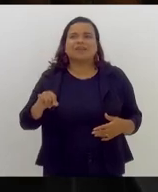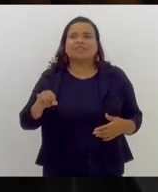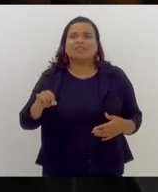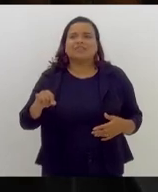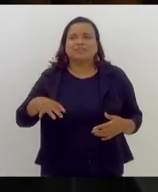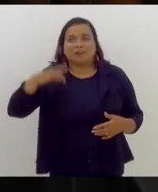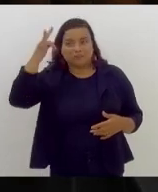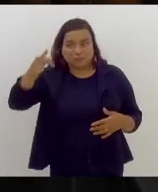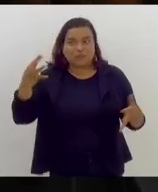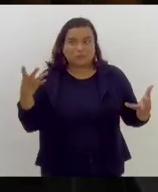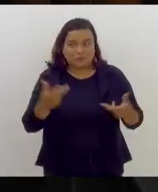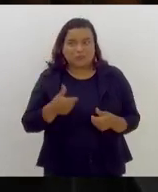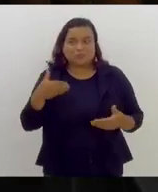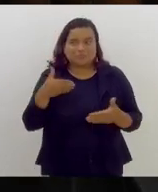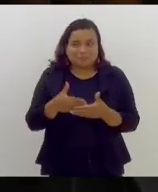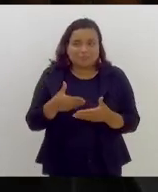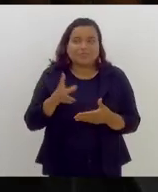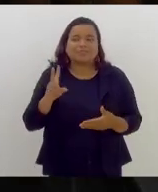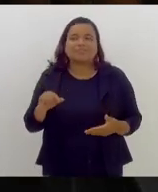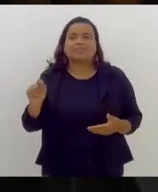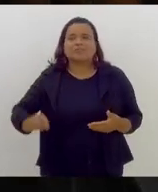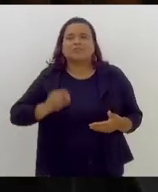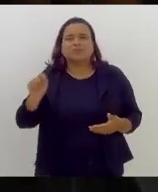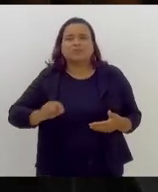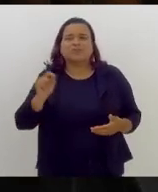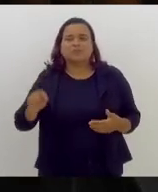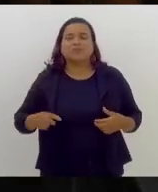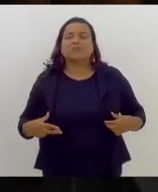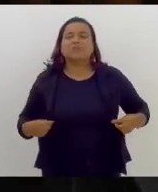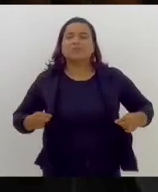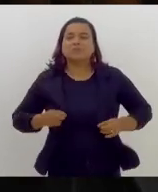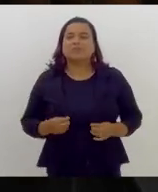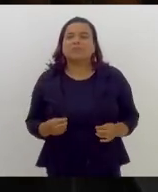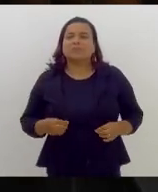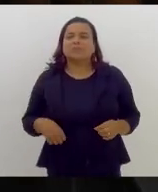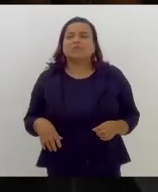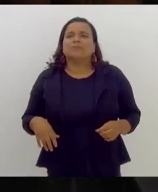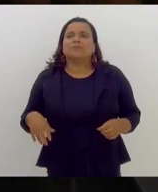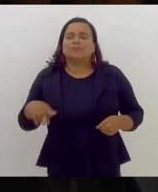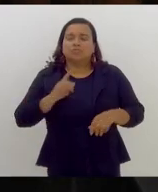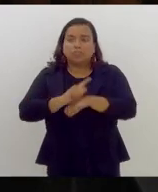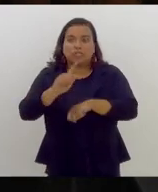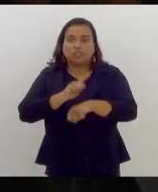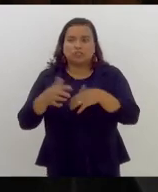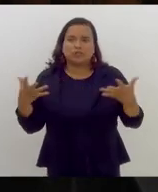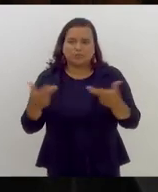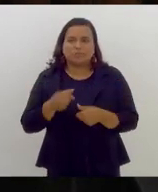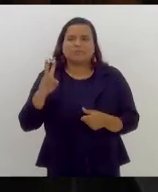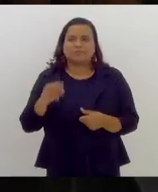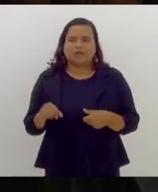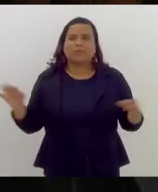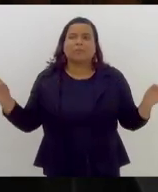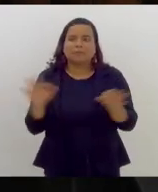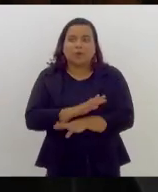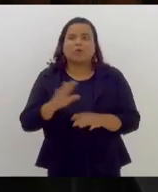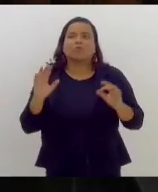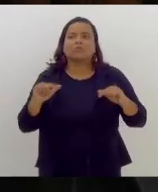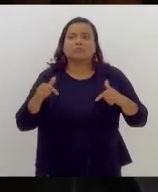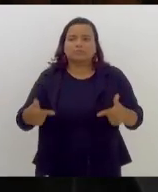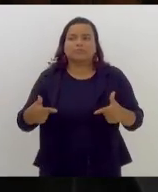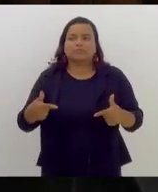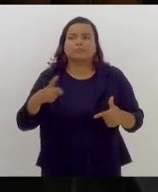um futuro muito breve, Léo Vieira, grandes gestores prontos aí para